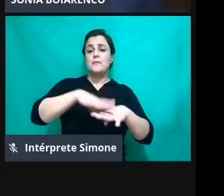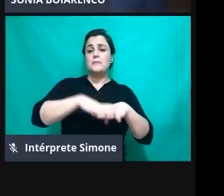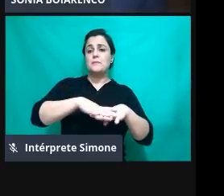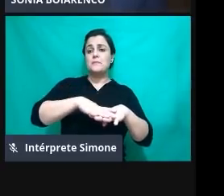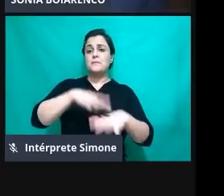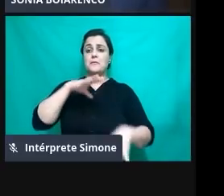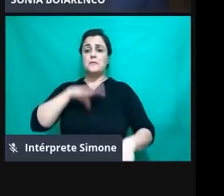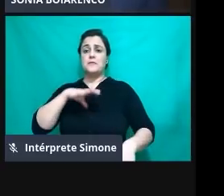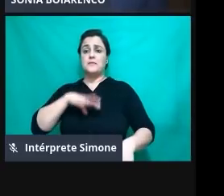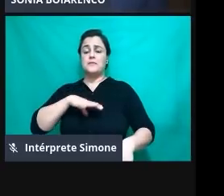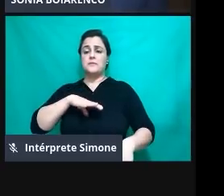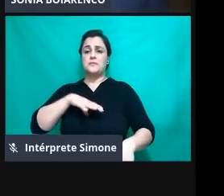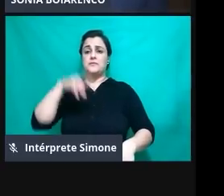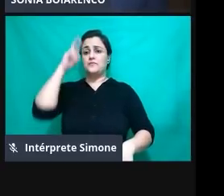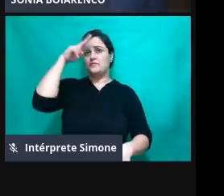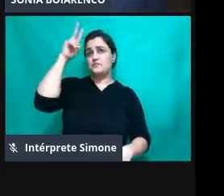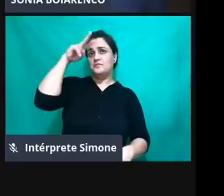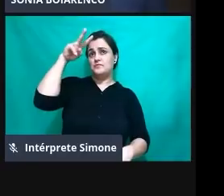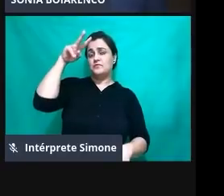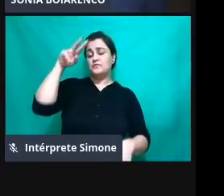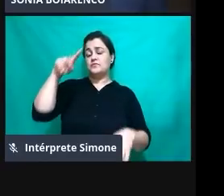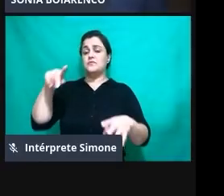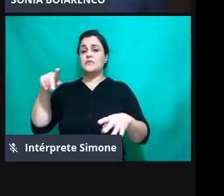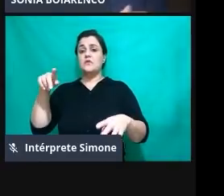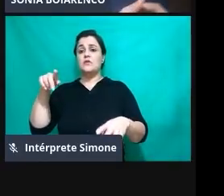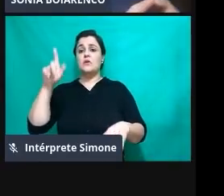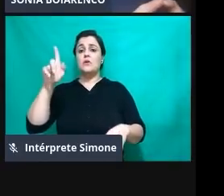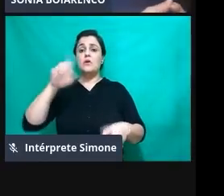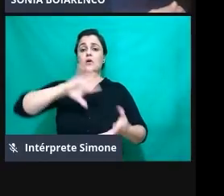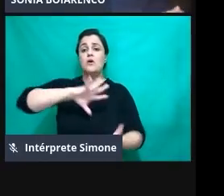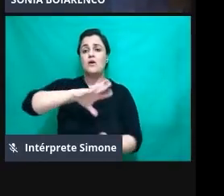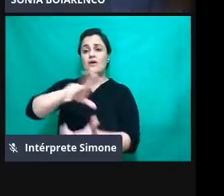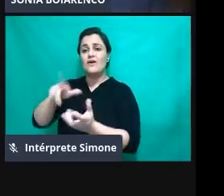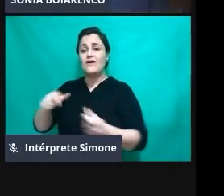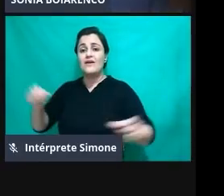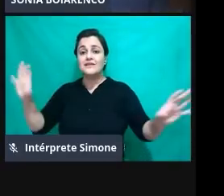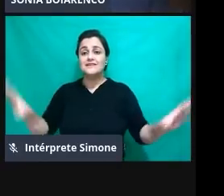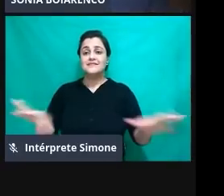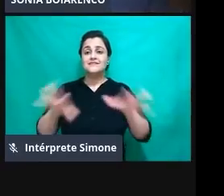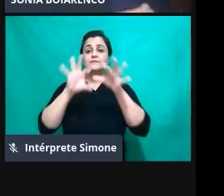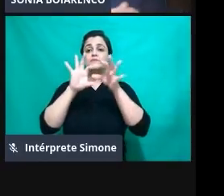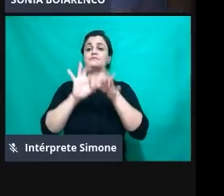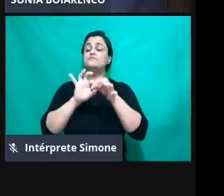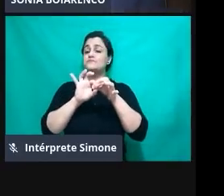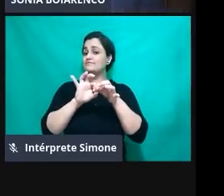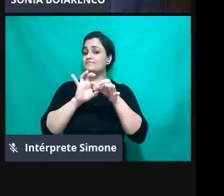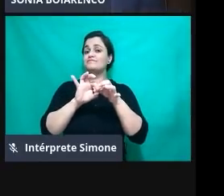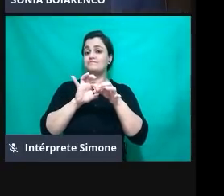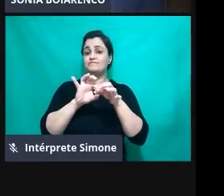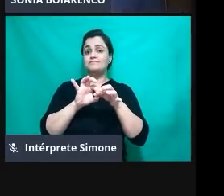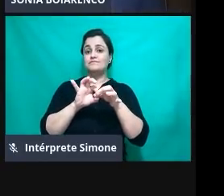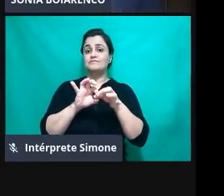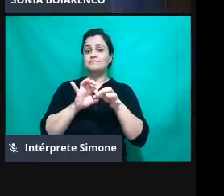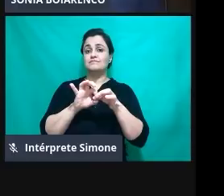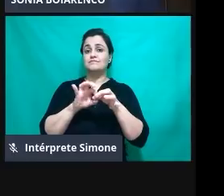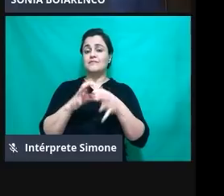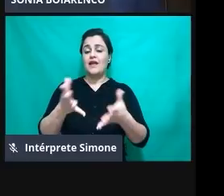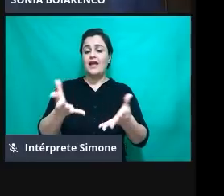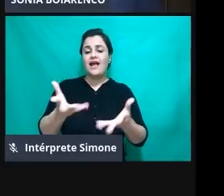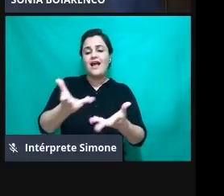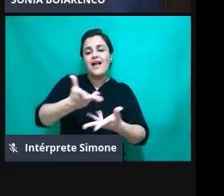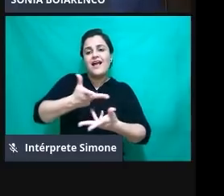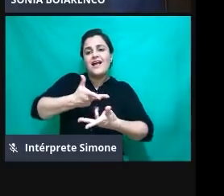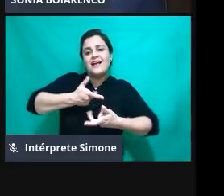As habilidades da língua portuguesa são mais específicas. As nossas habilidades em